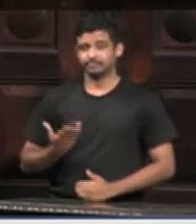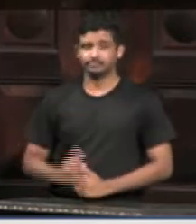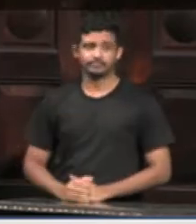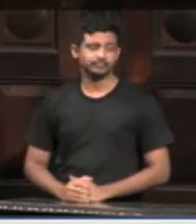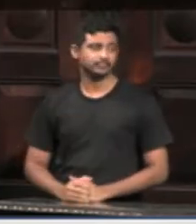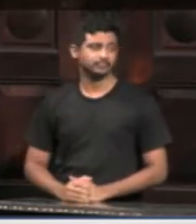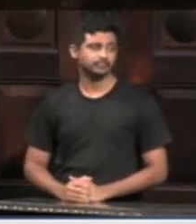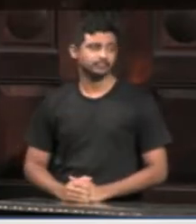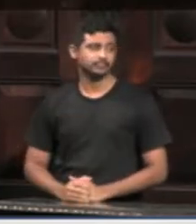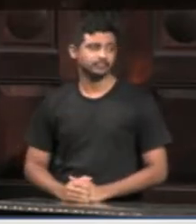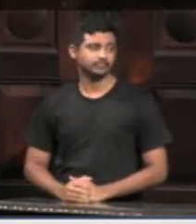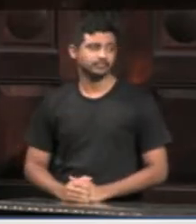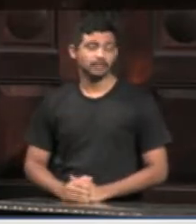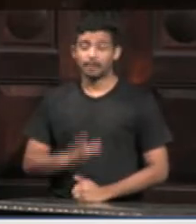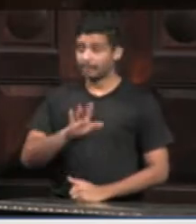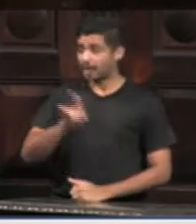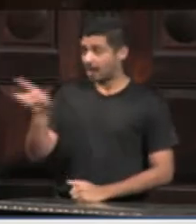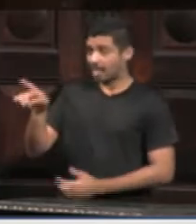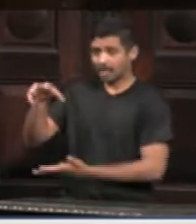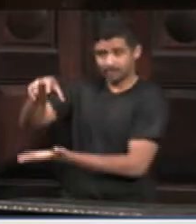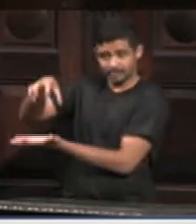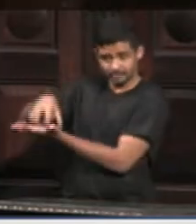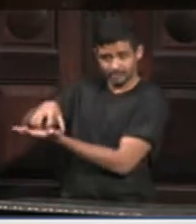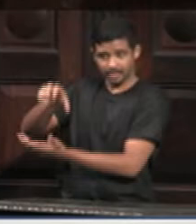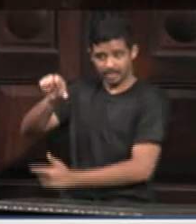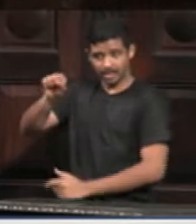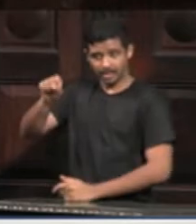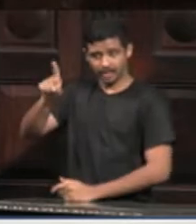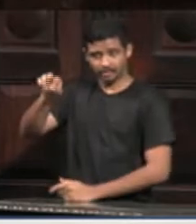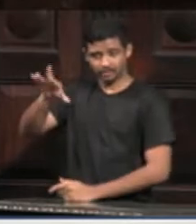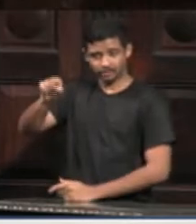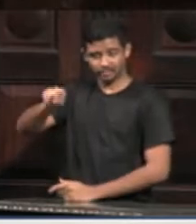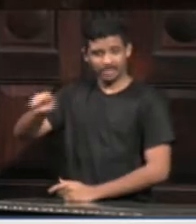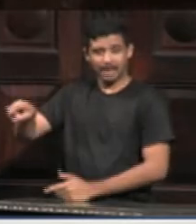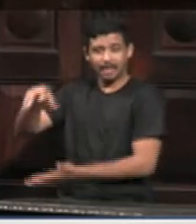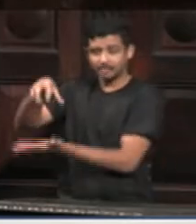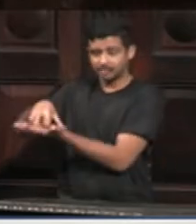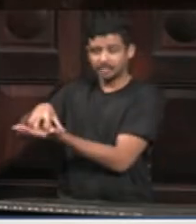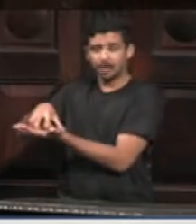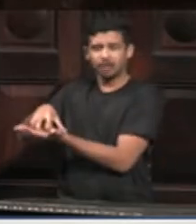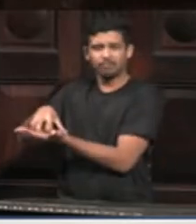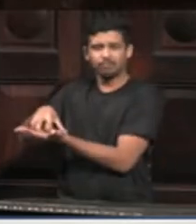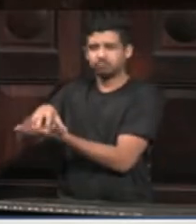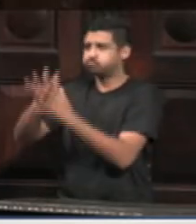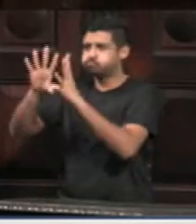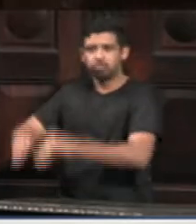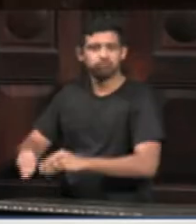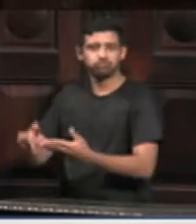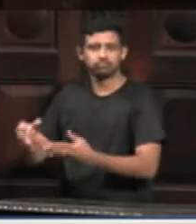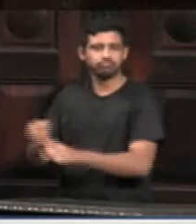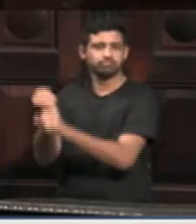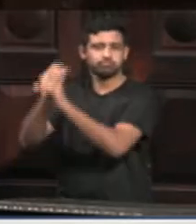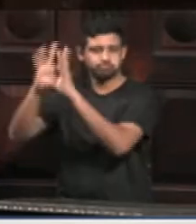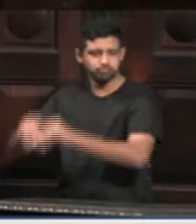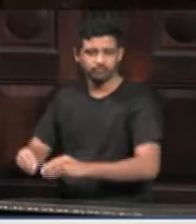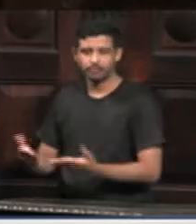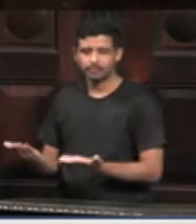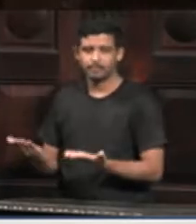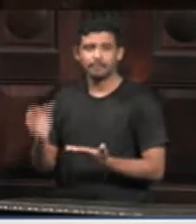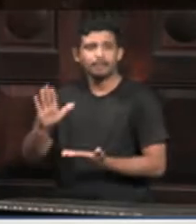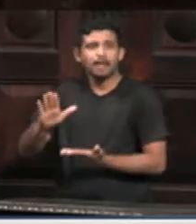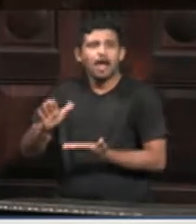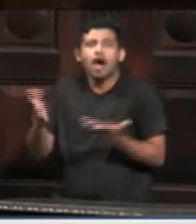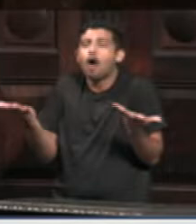O IASERJ Central foi demolido. Onde estão os servidores do